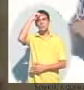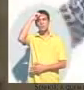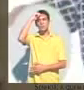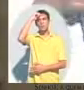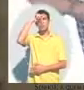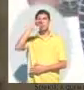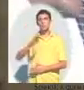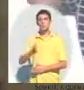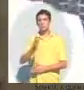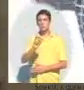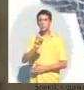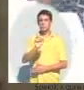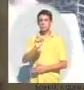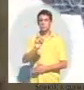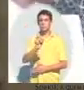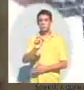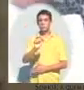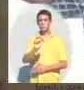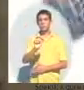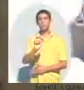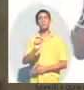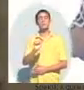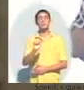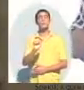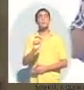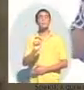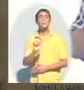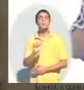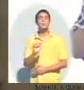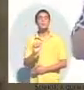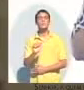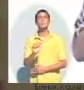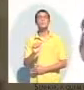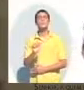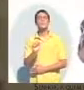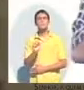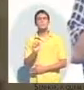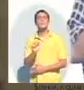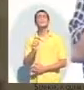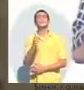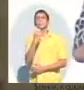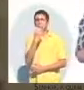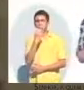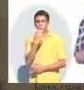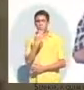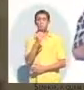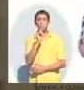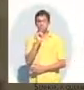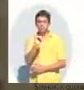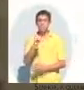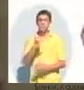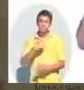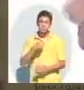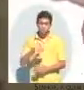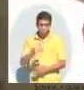e escreveu, continuo sendo inteiramente da Mãe de Deus. Não adianta, ele é o Papa,